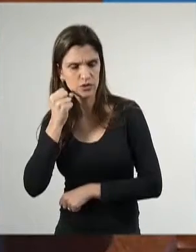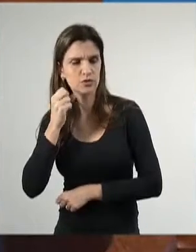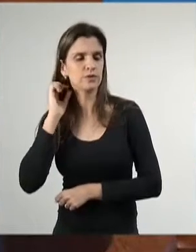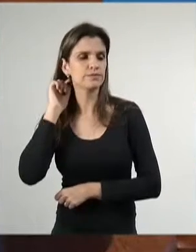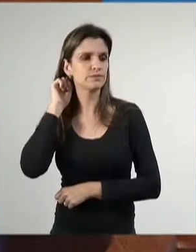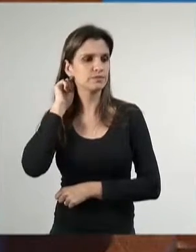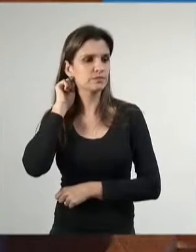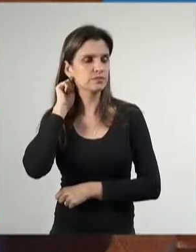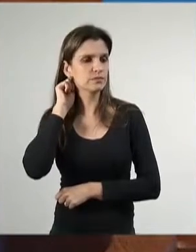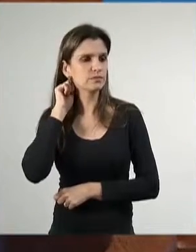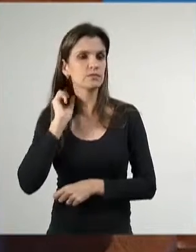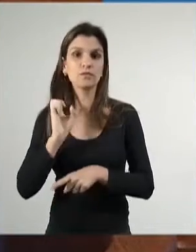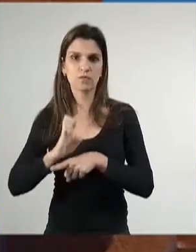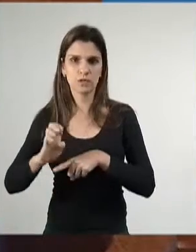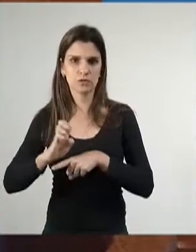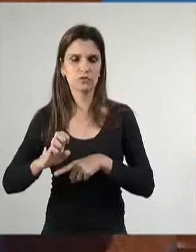aumento,